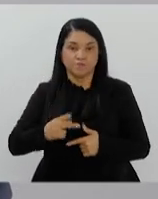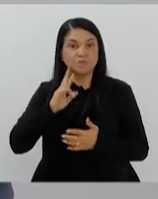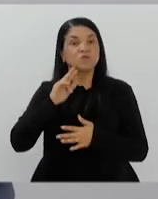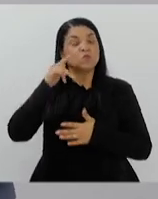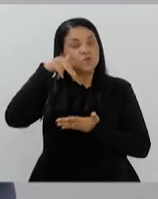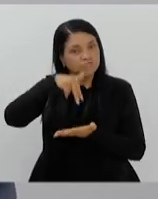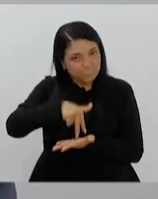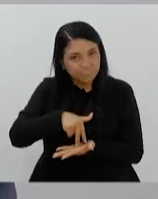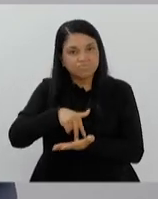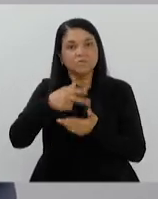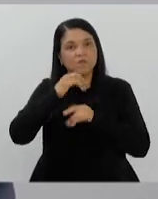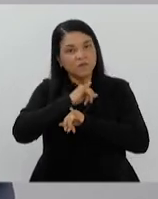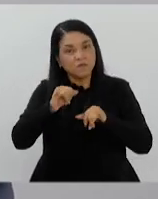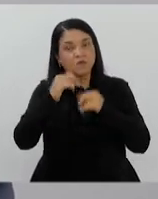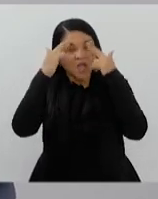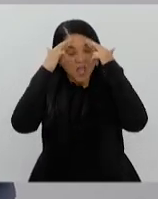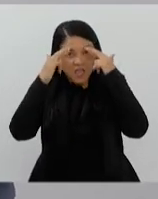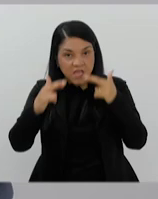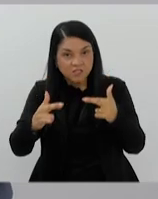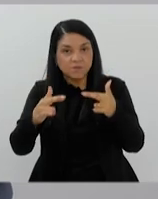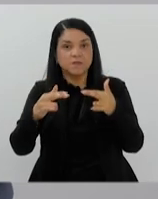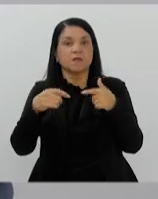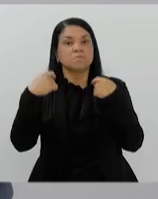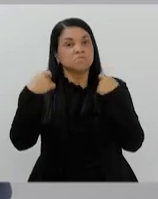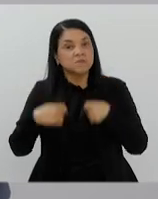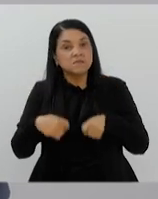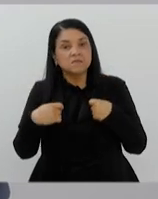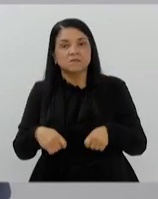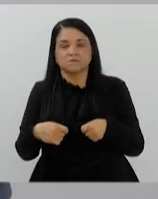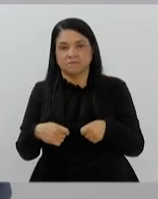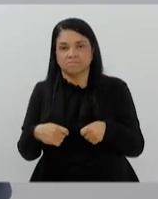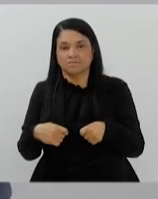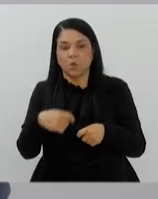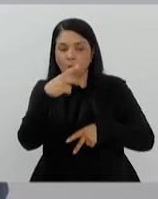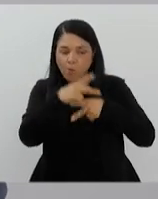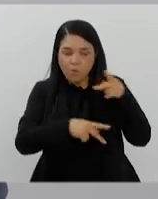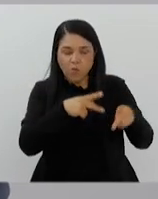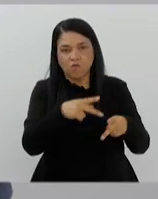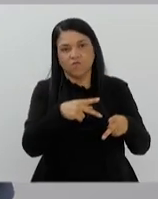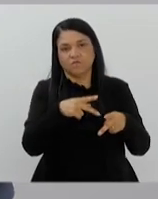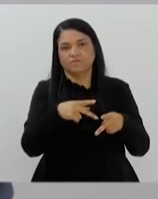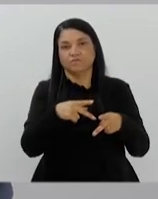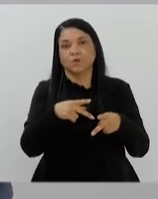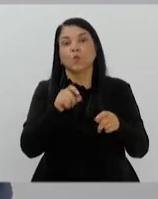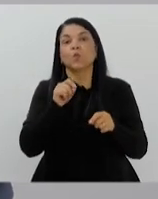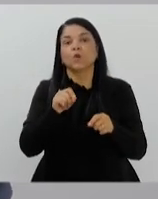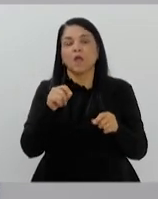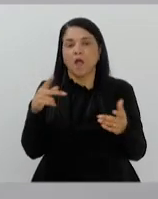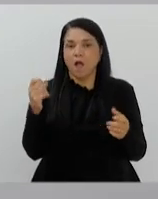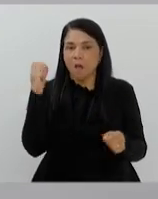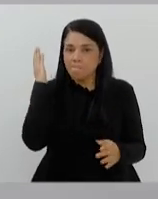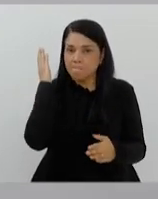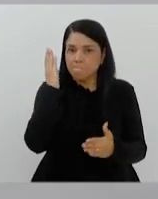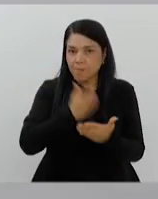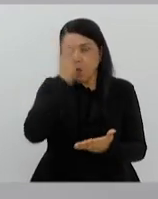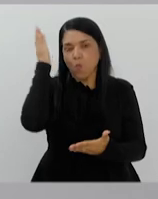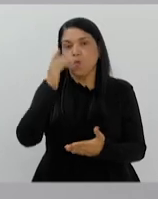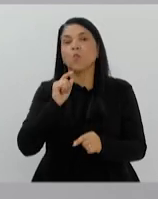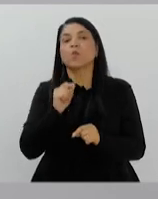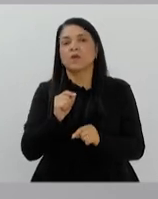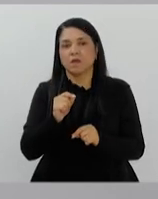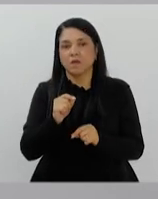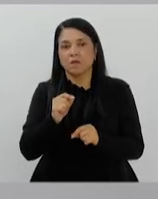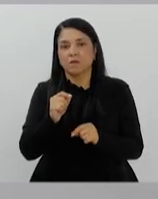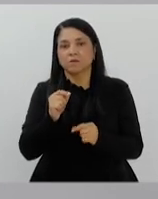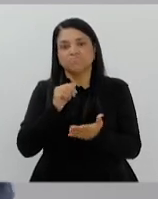Rio de Janeiro ele tem que dar um basta nisso como dar um basta nisso exonerando a comunicação da cai do início ao fim Se